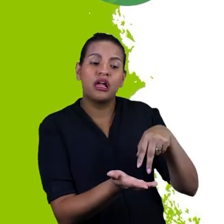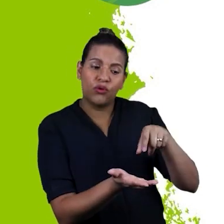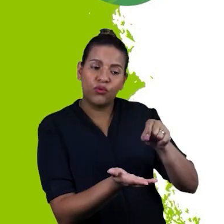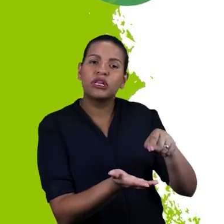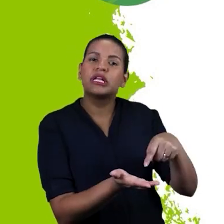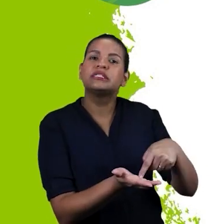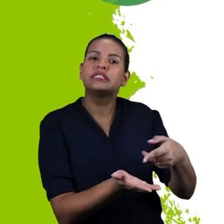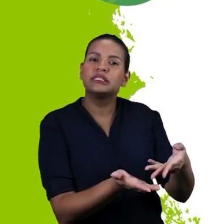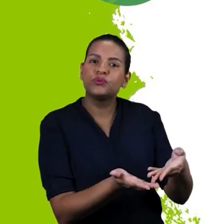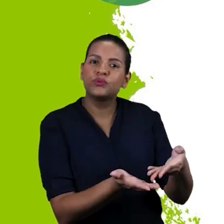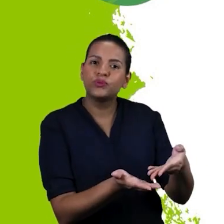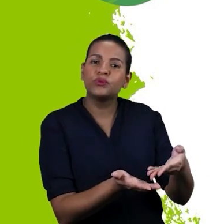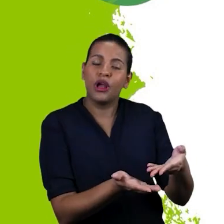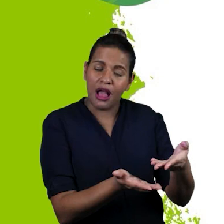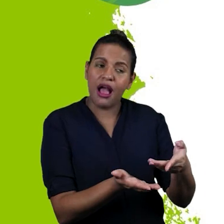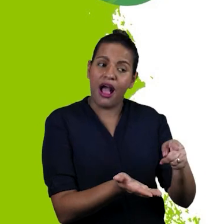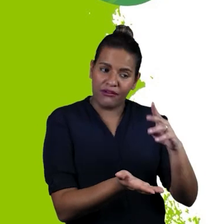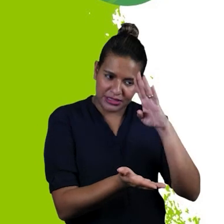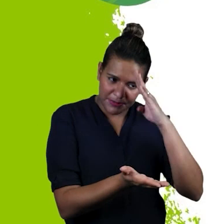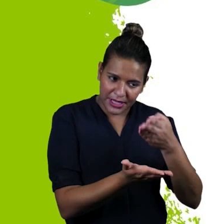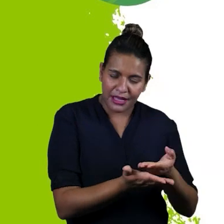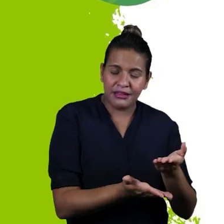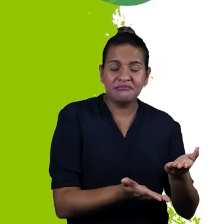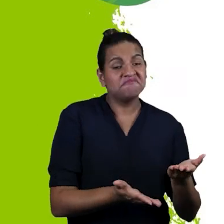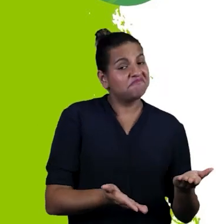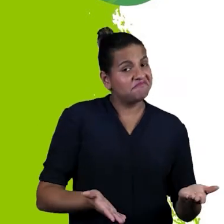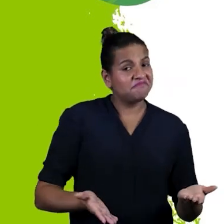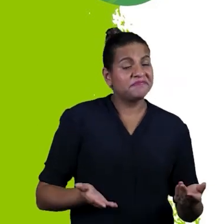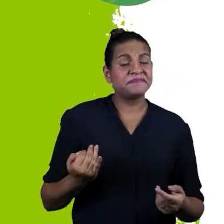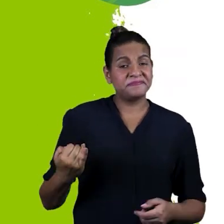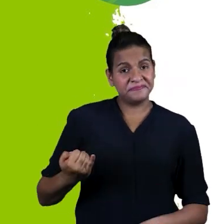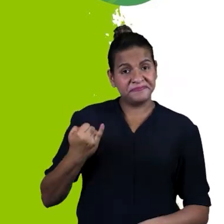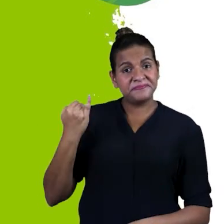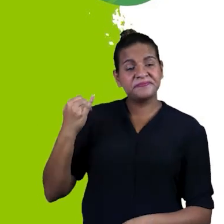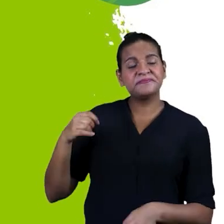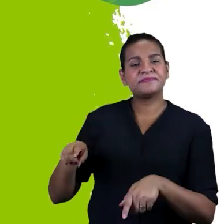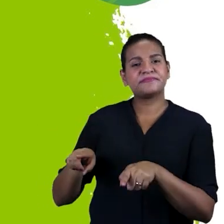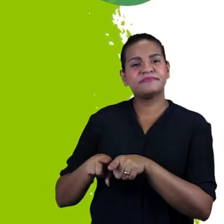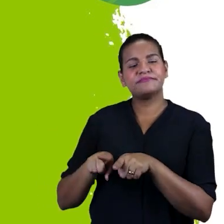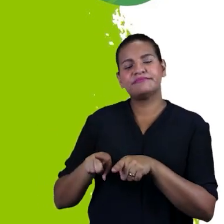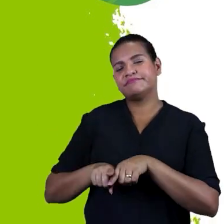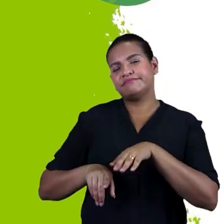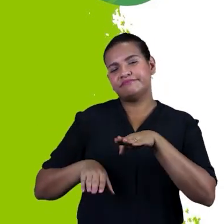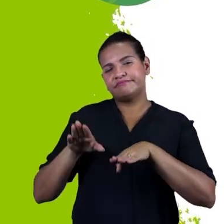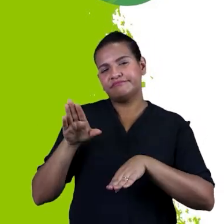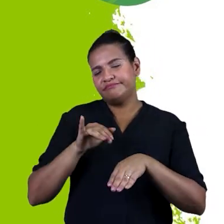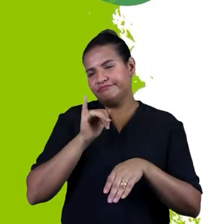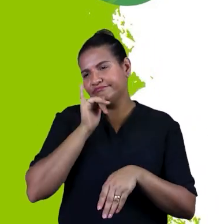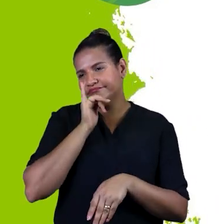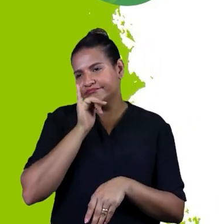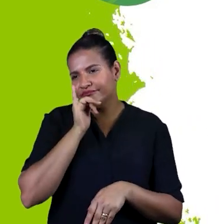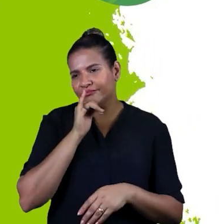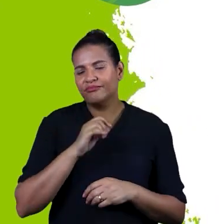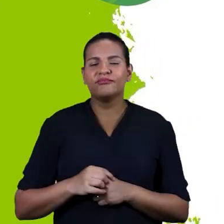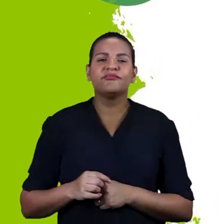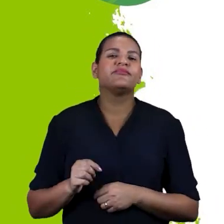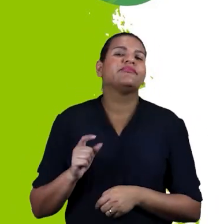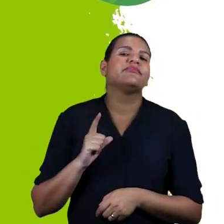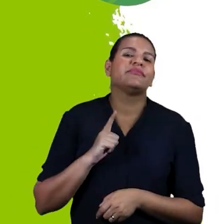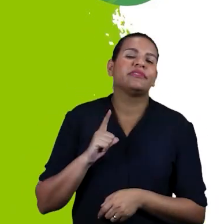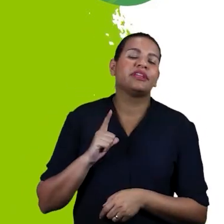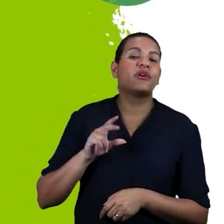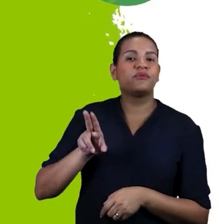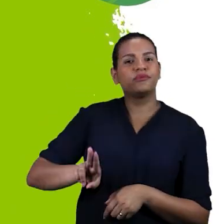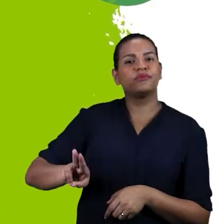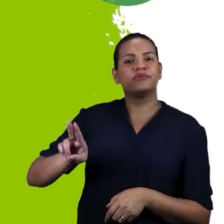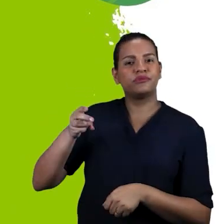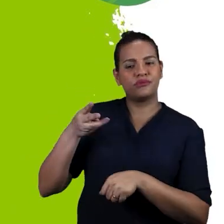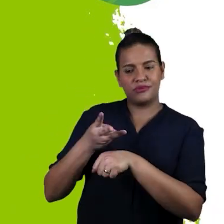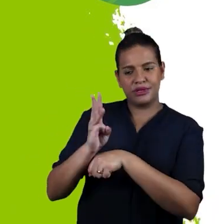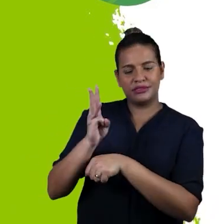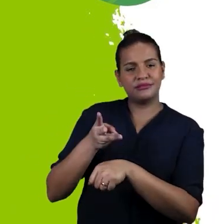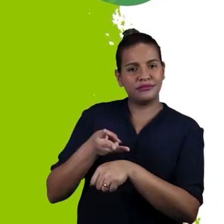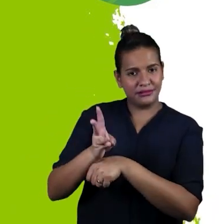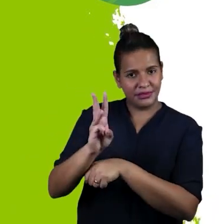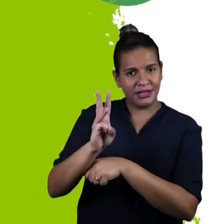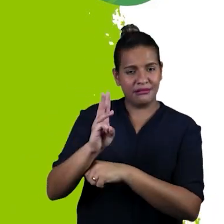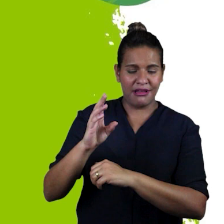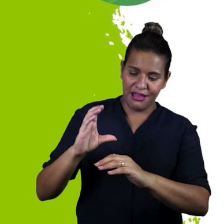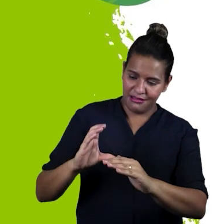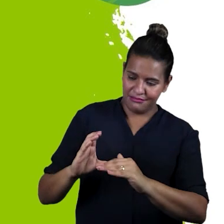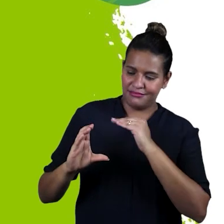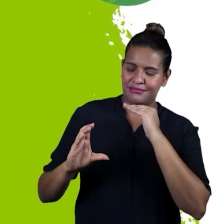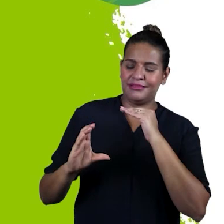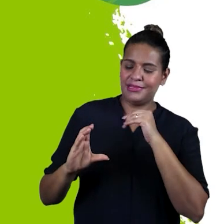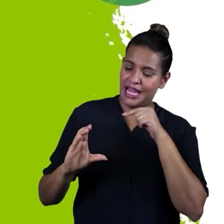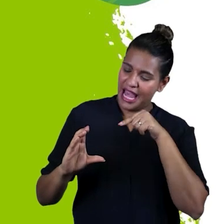Procura saber. É um ponto bem importante, na minha opinião, porque a alienação não é só aquele tiozão do Zap Zap que recebe uma